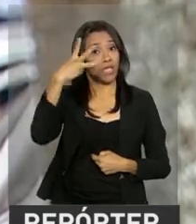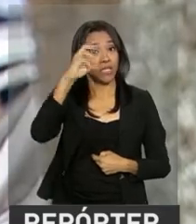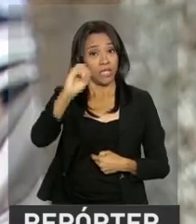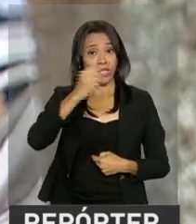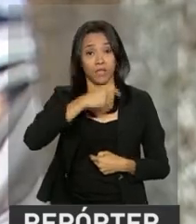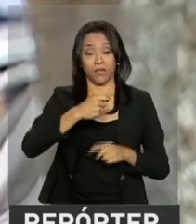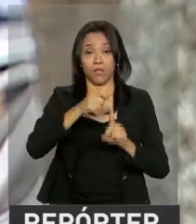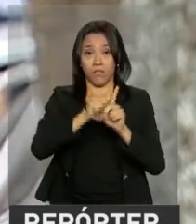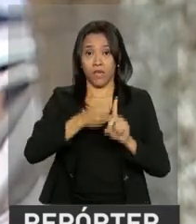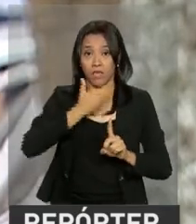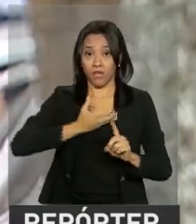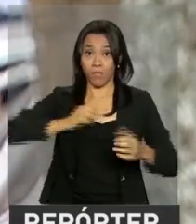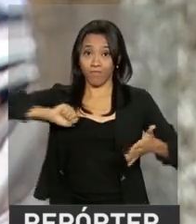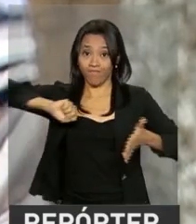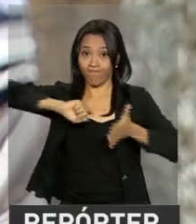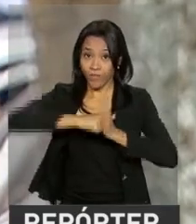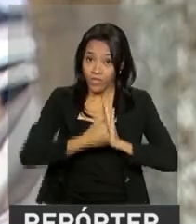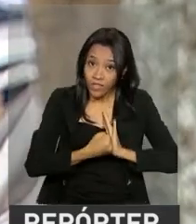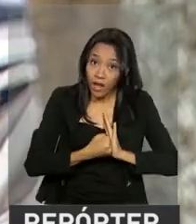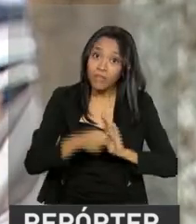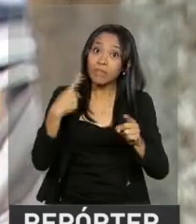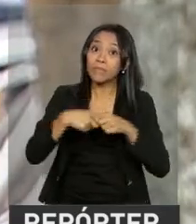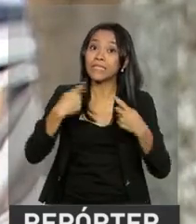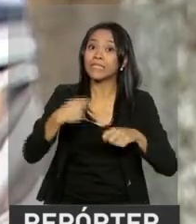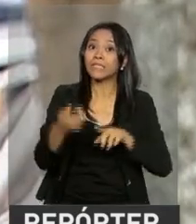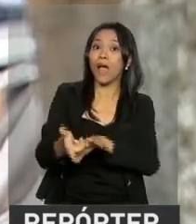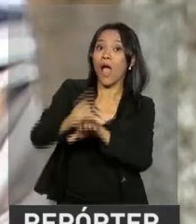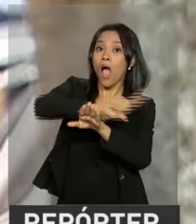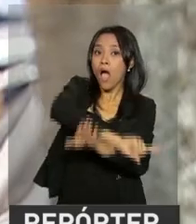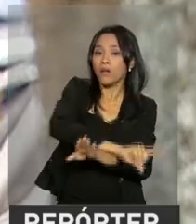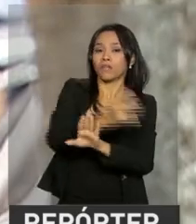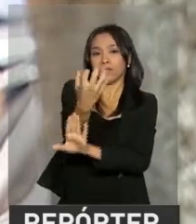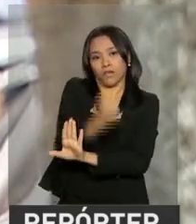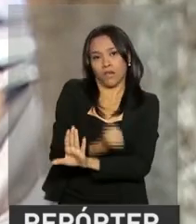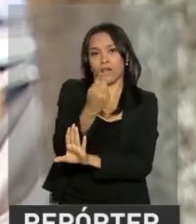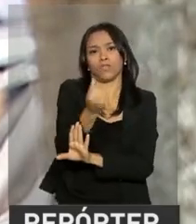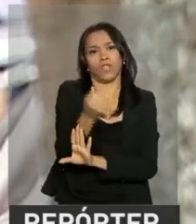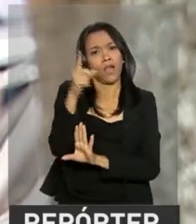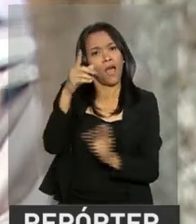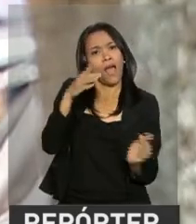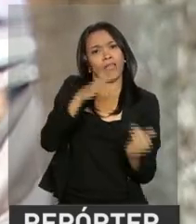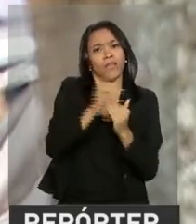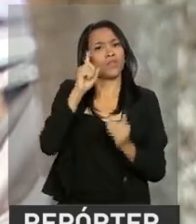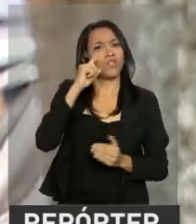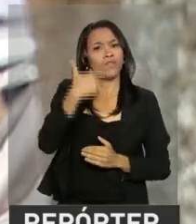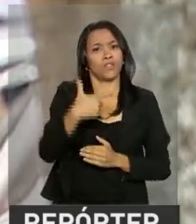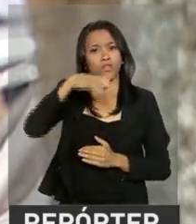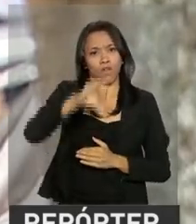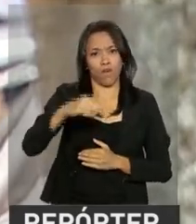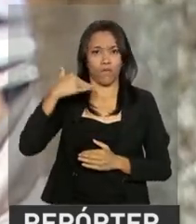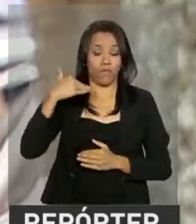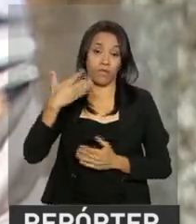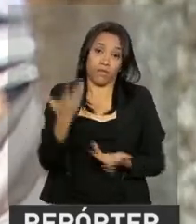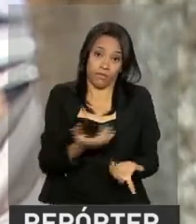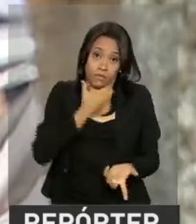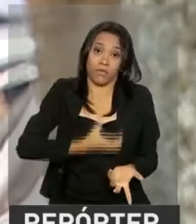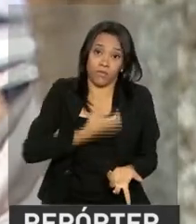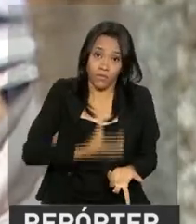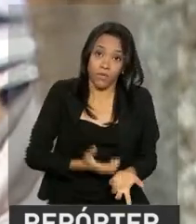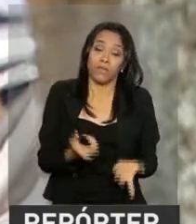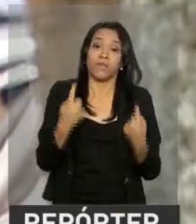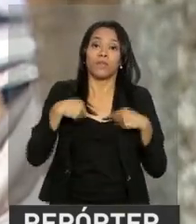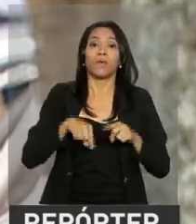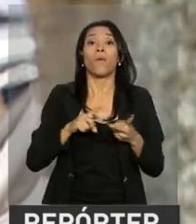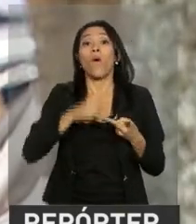portanto os saques devem ser feitos até o dia 29 de dezembro já os trabalhadores que têm o